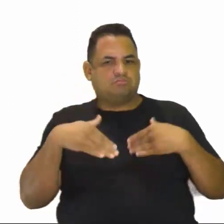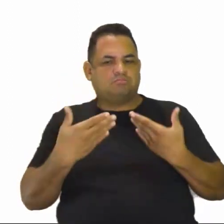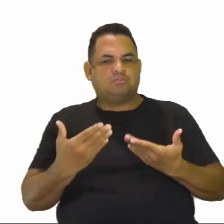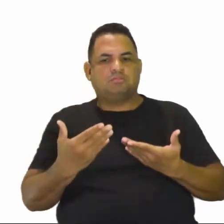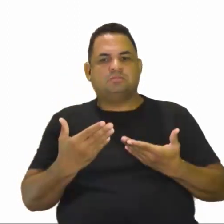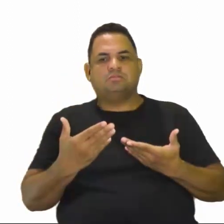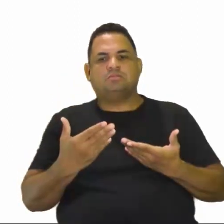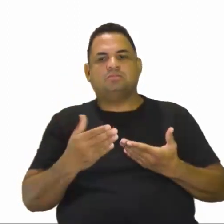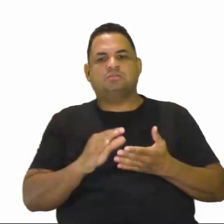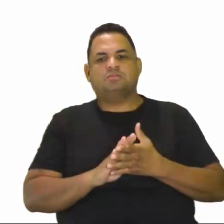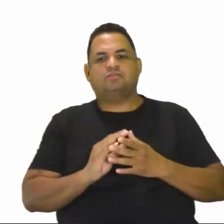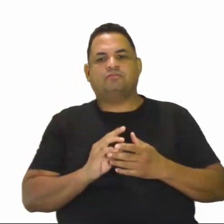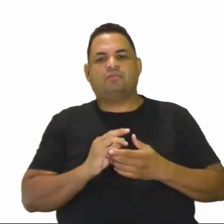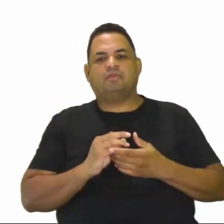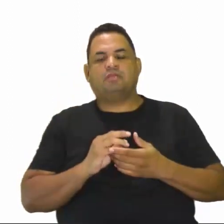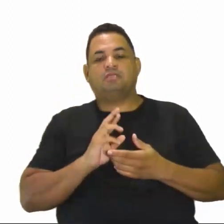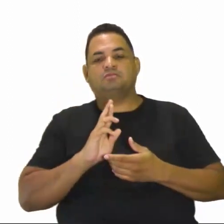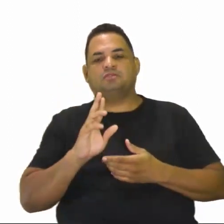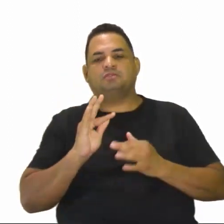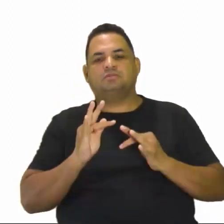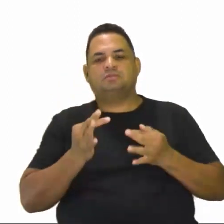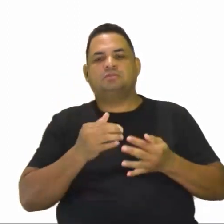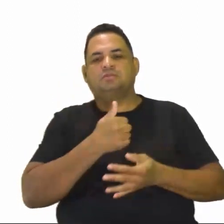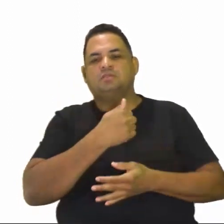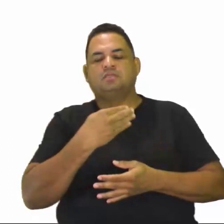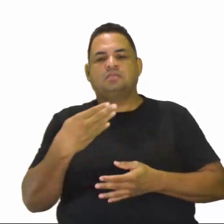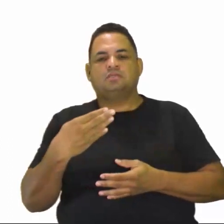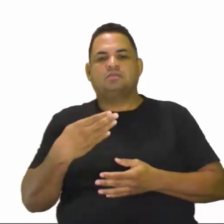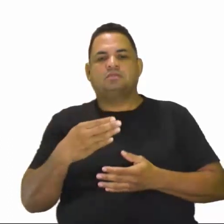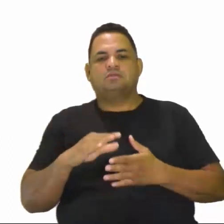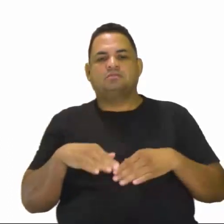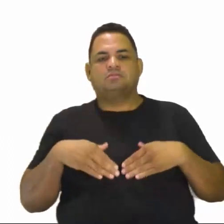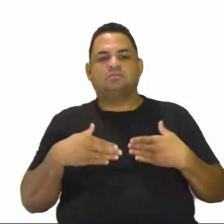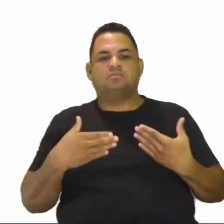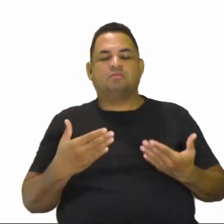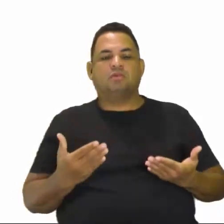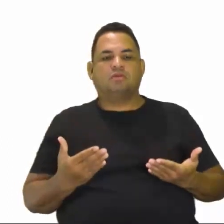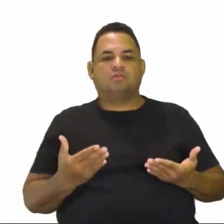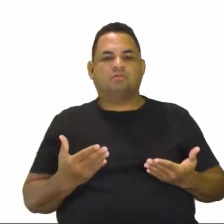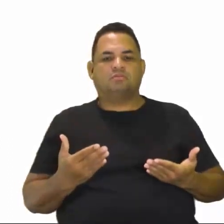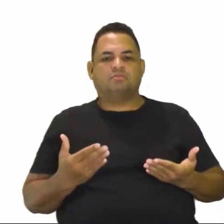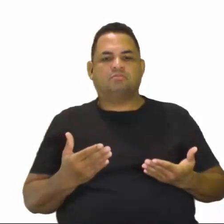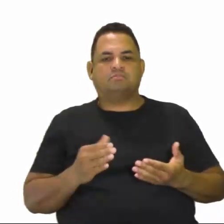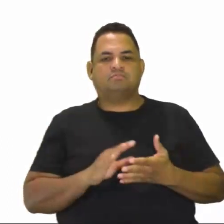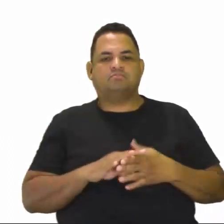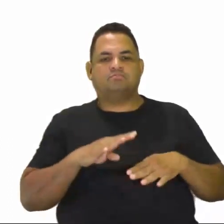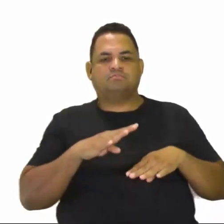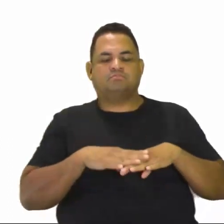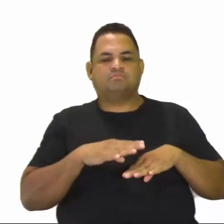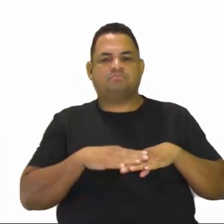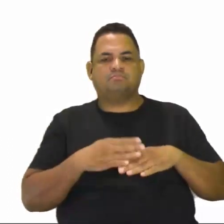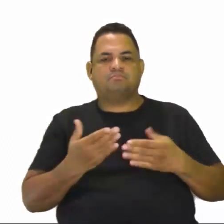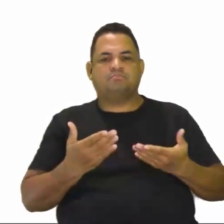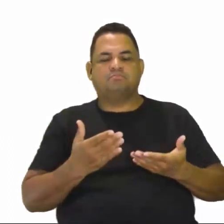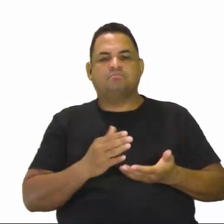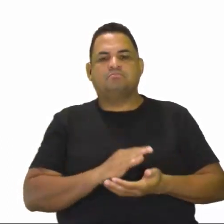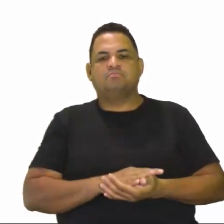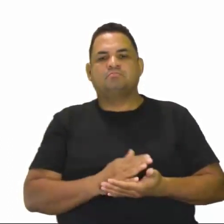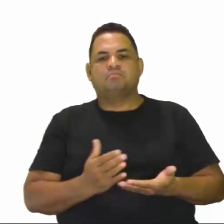tem que me dar 14. Agora eu vou usar quem? Quem que eu vou usar aqui? Matemática para que